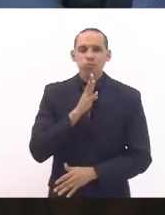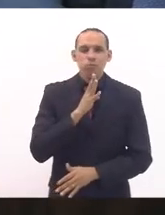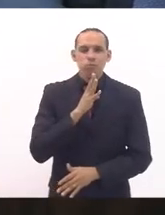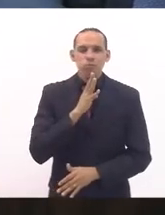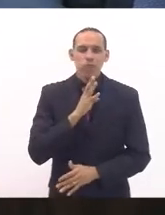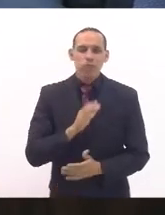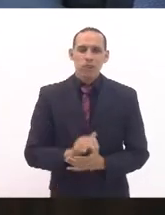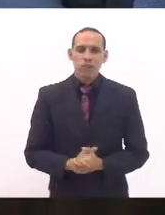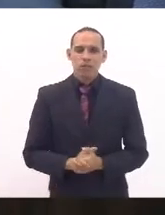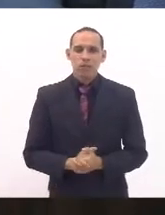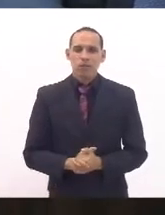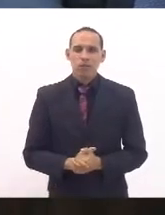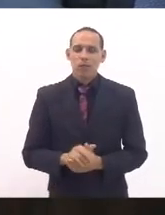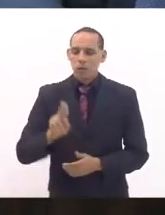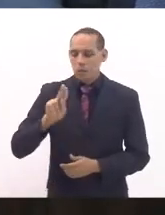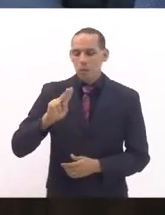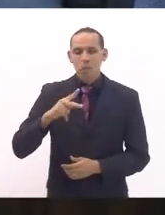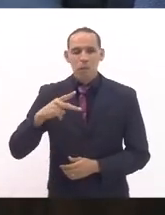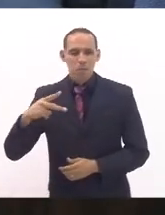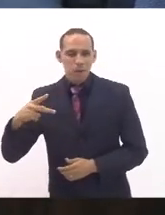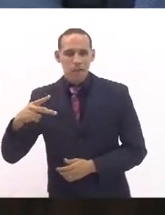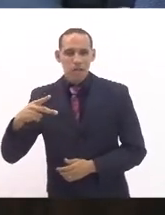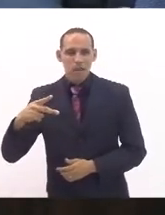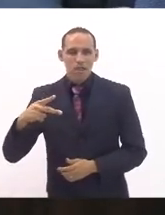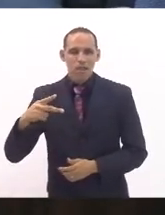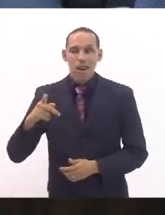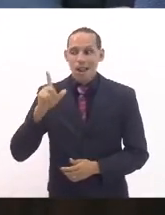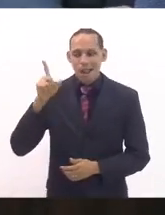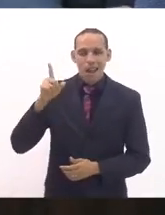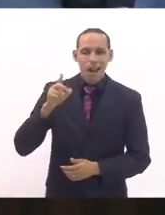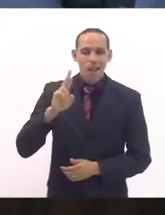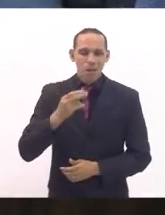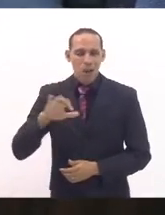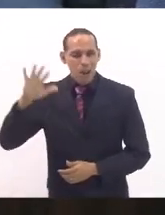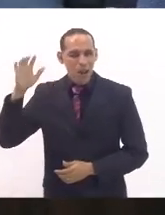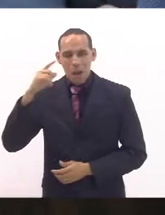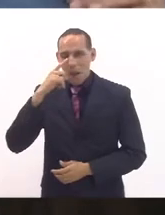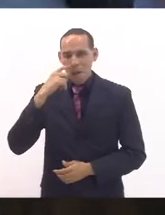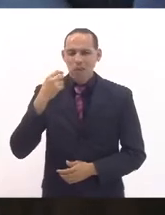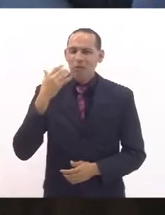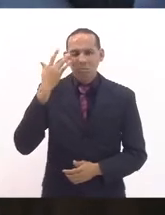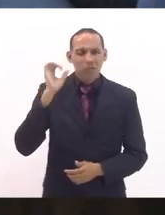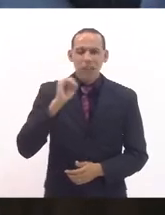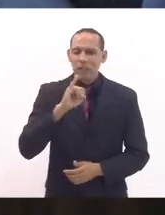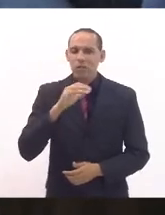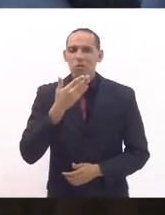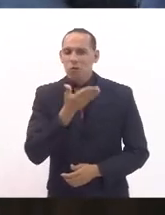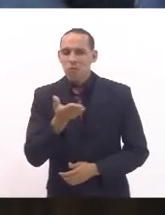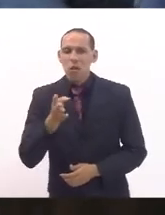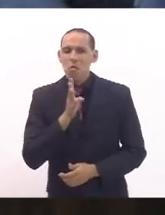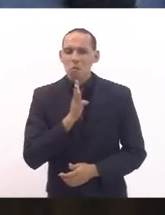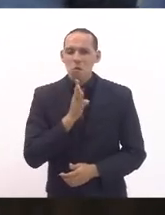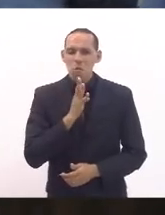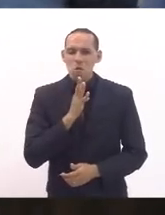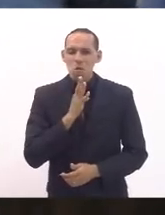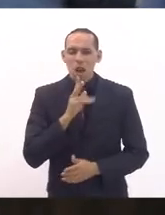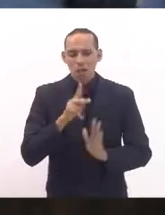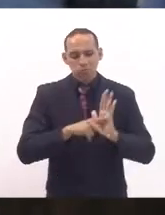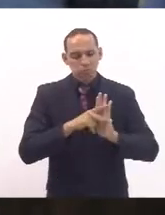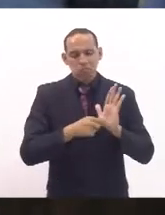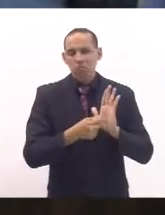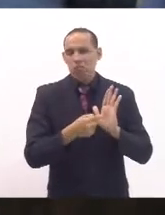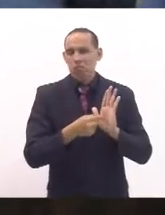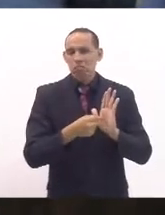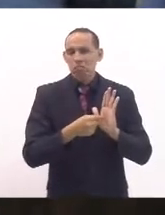que a UPP implantou lá na Rocinha, não sei se todos conhecem, projeto exitoso na